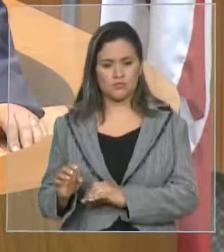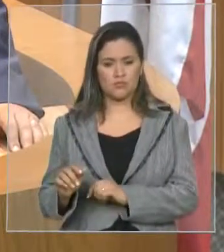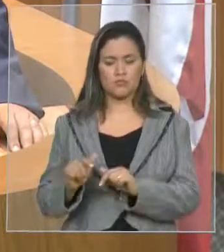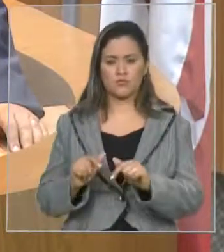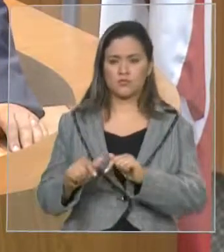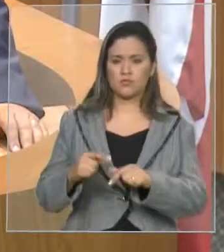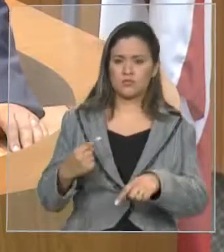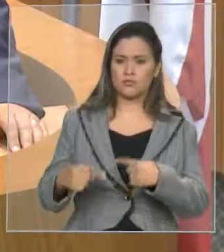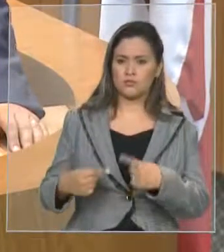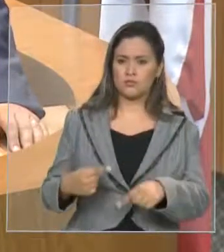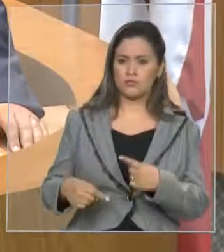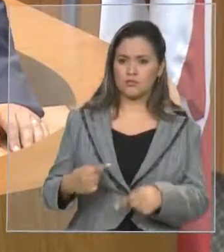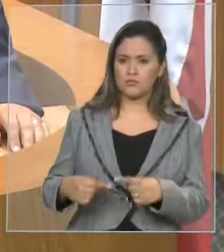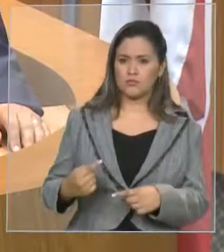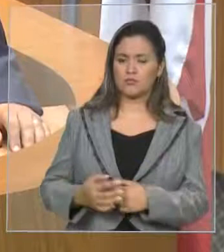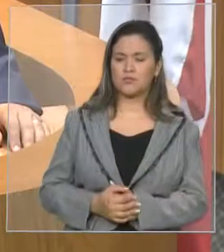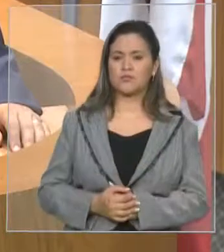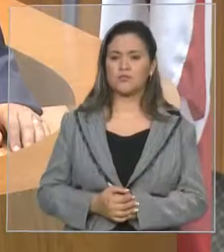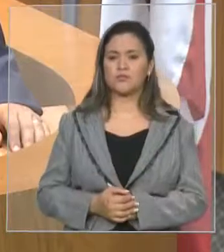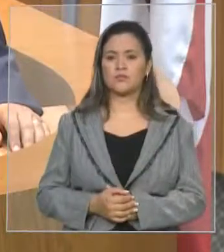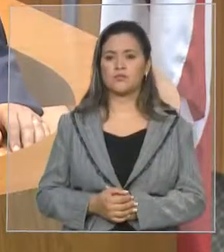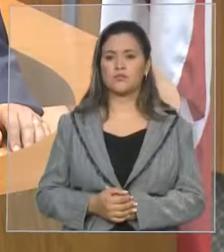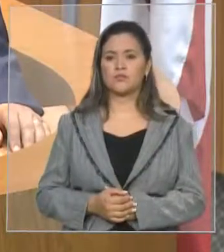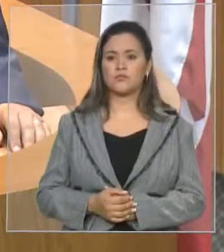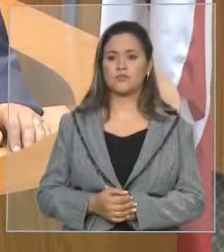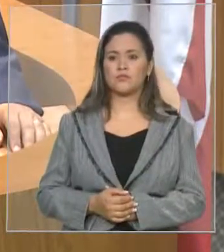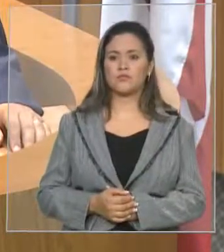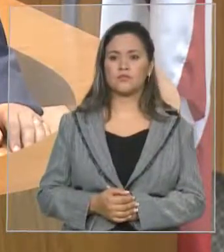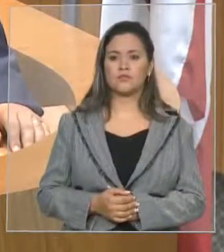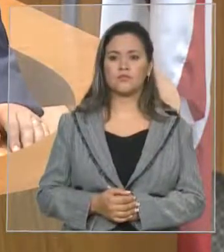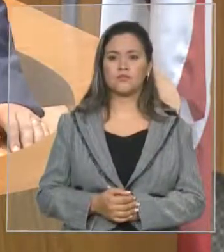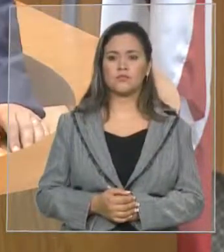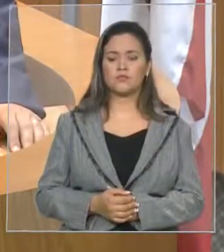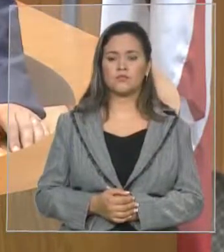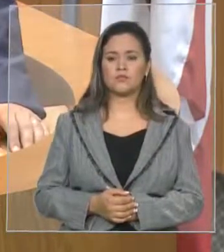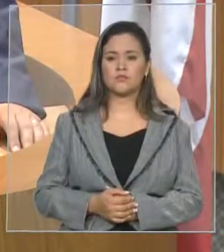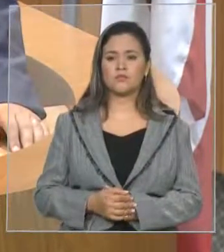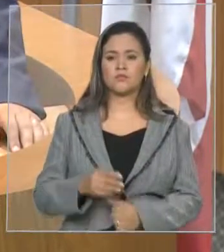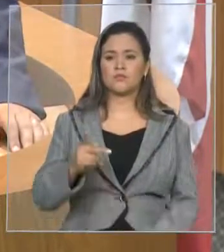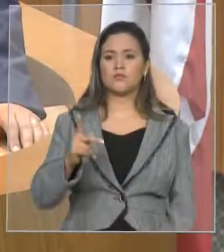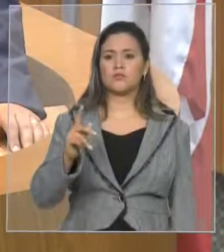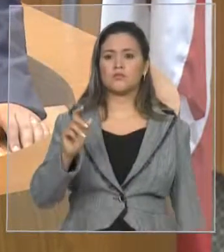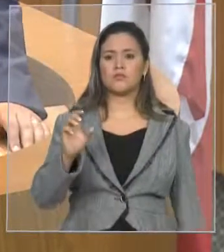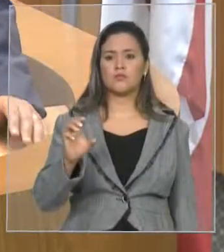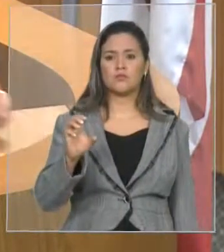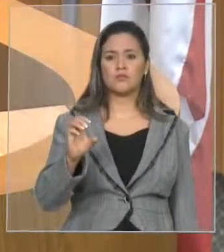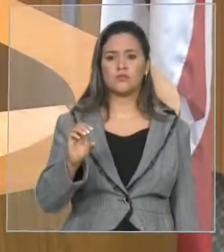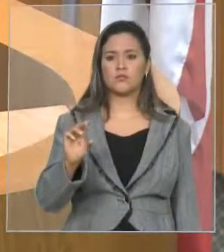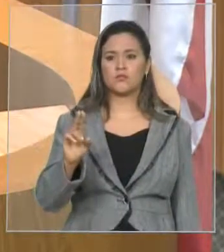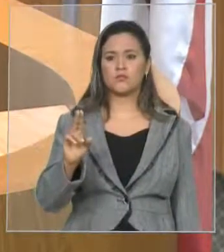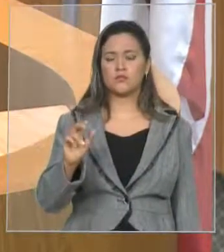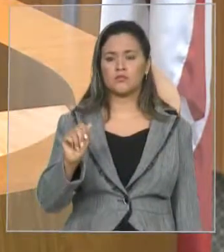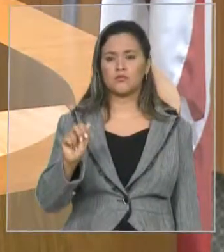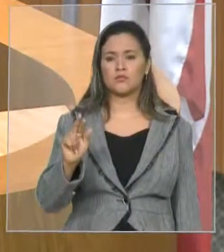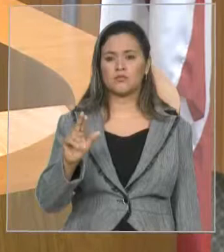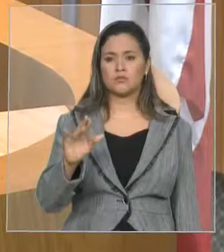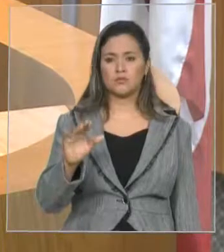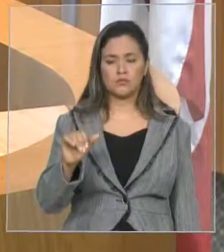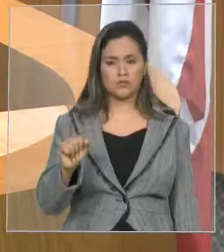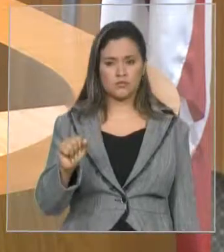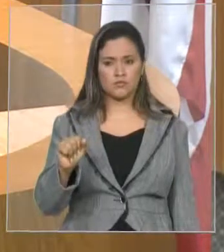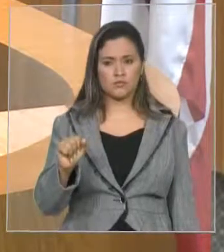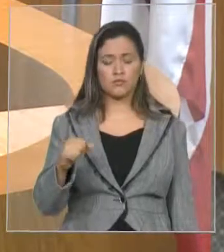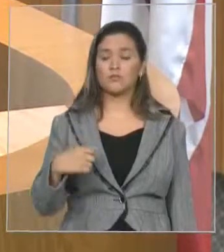atuação política, seja no setor da pecuária. E a gente,